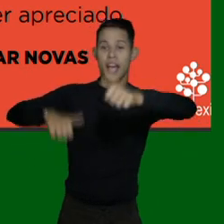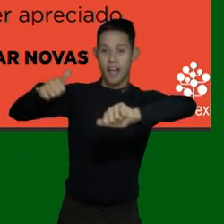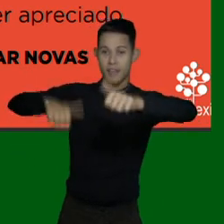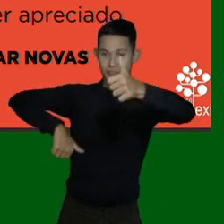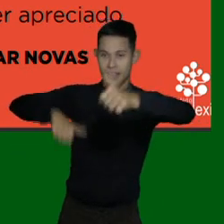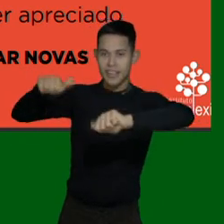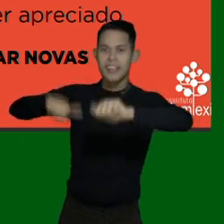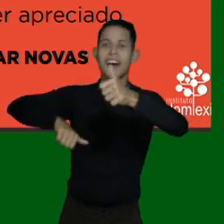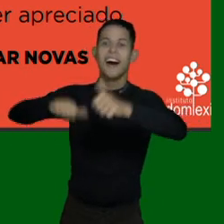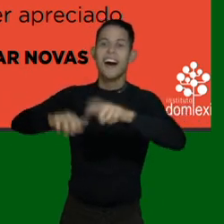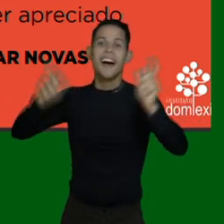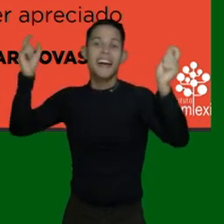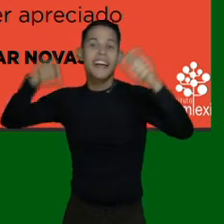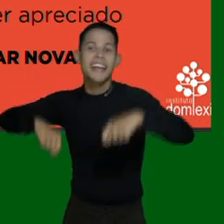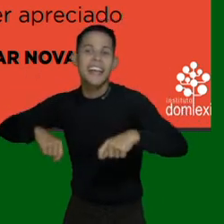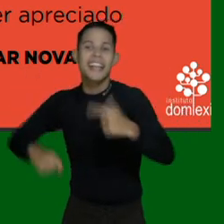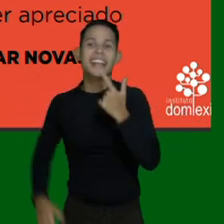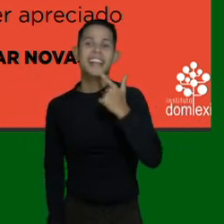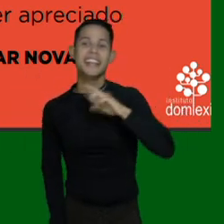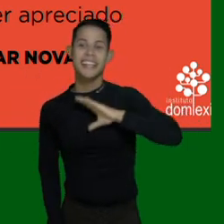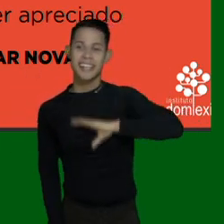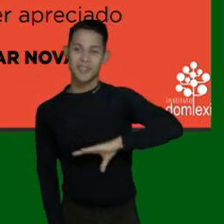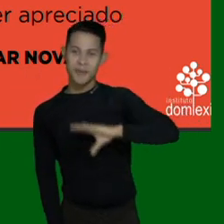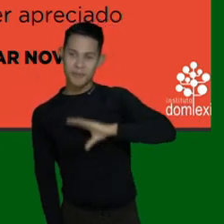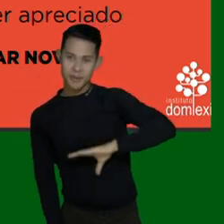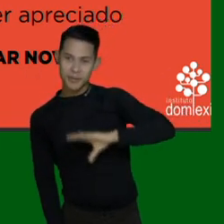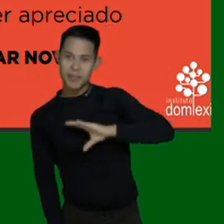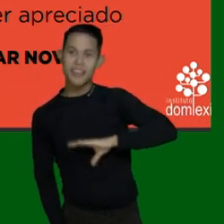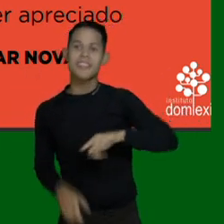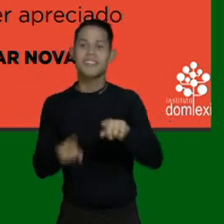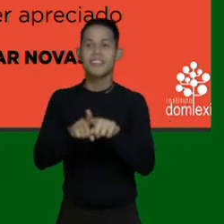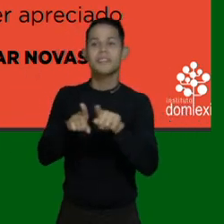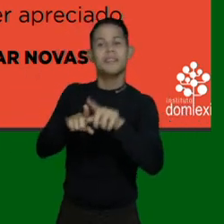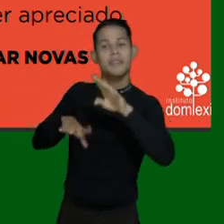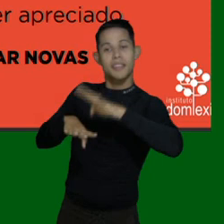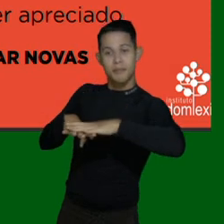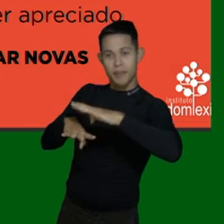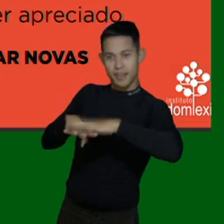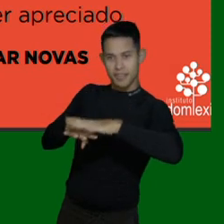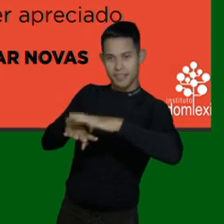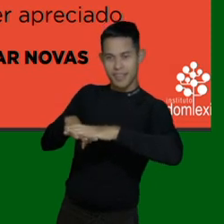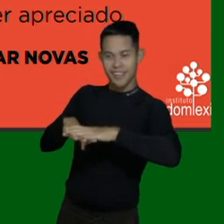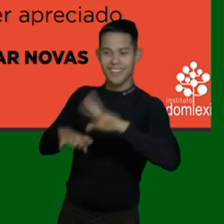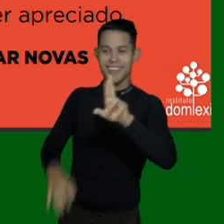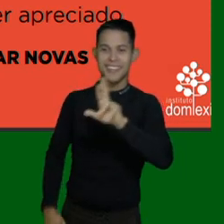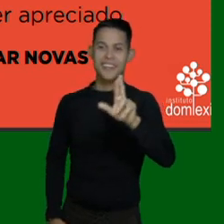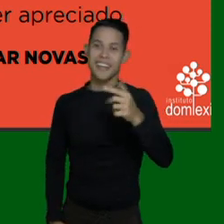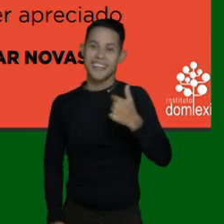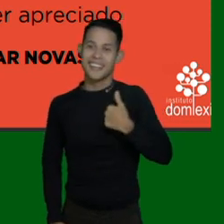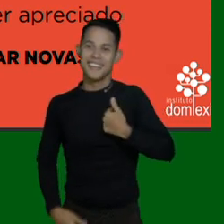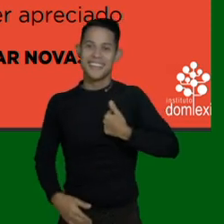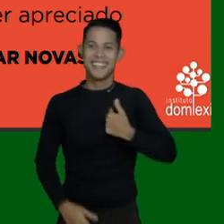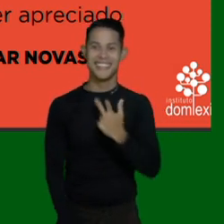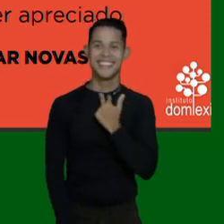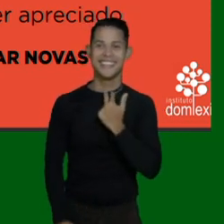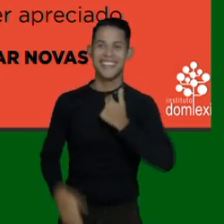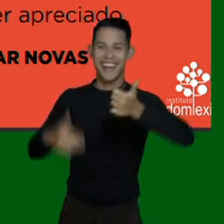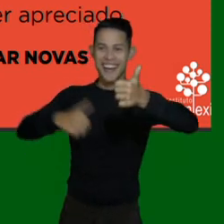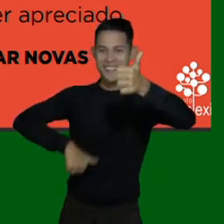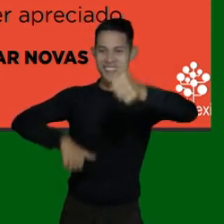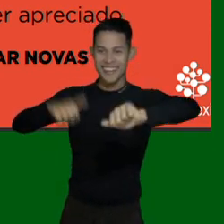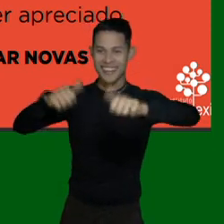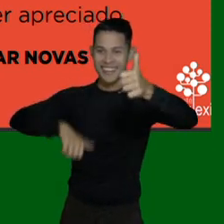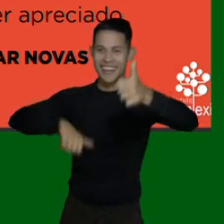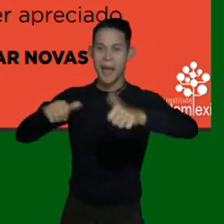de português e matemática eu não tô dizendo que a gente não deve avaliar isso a gente tem que continuar